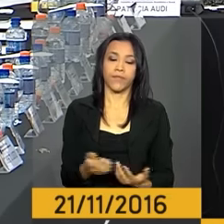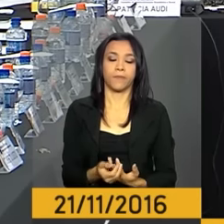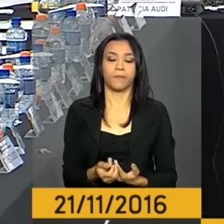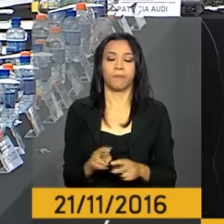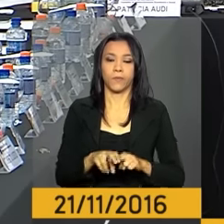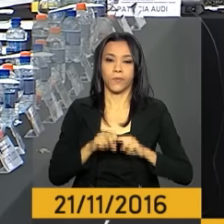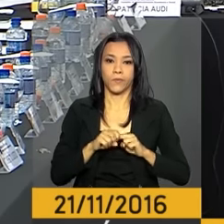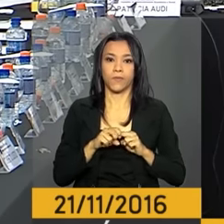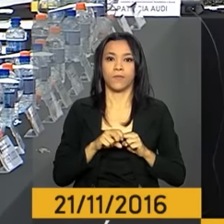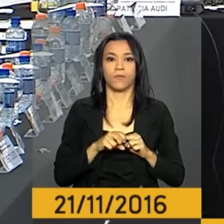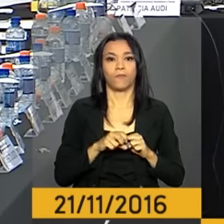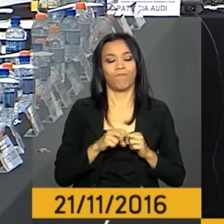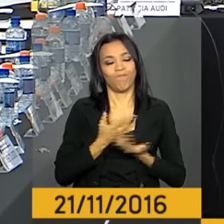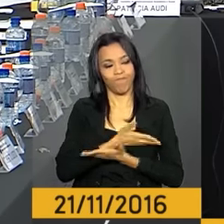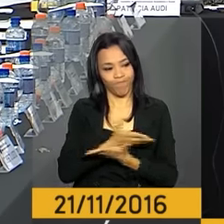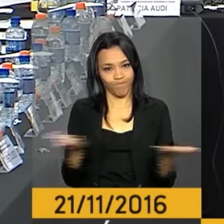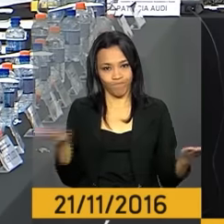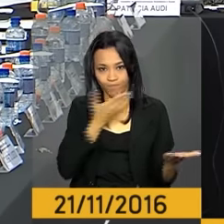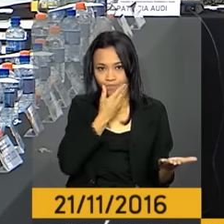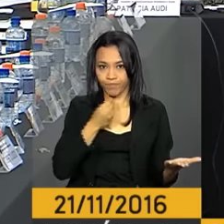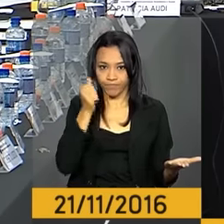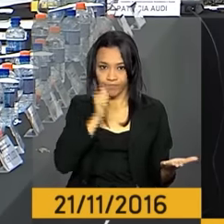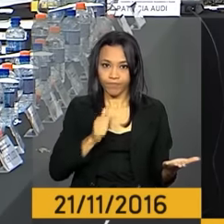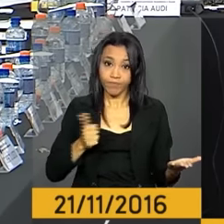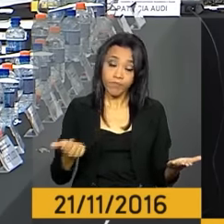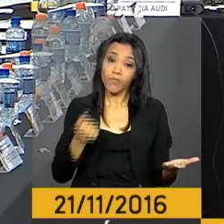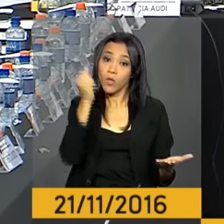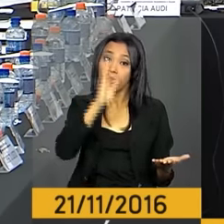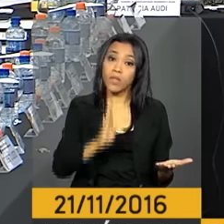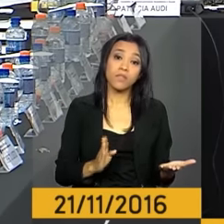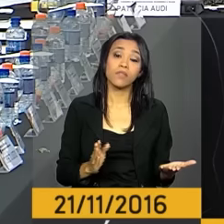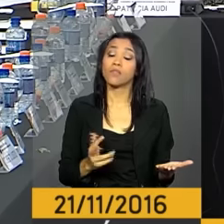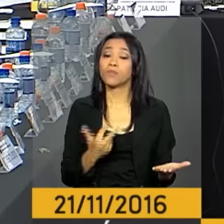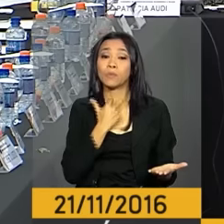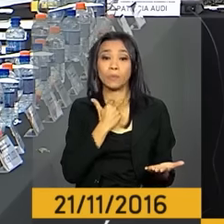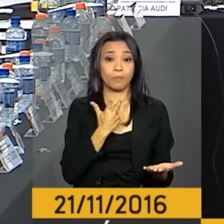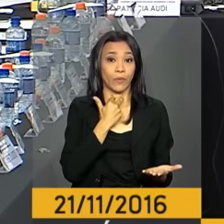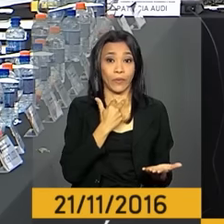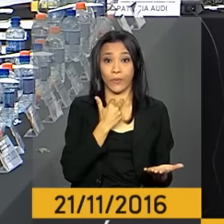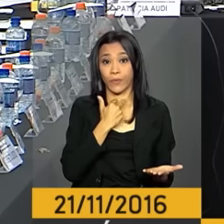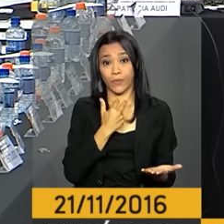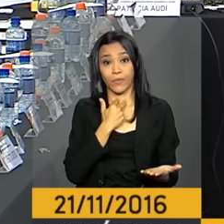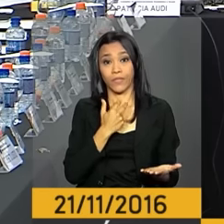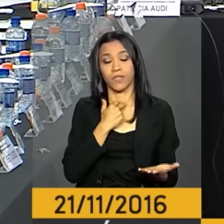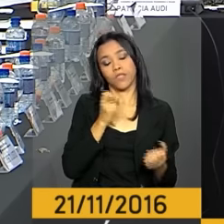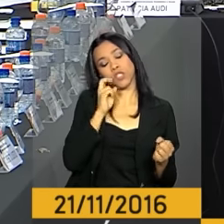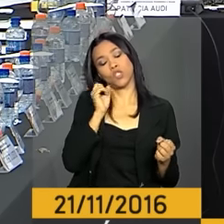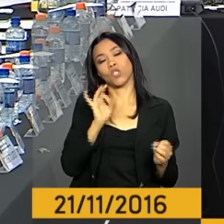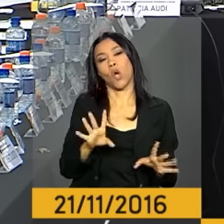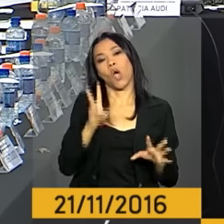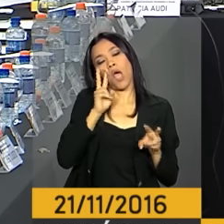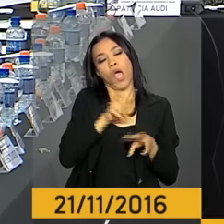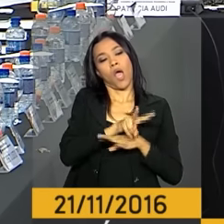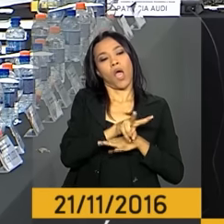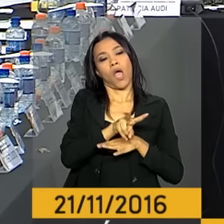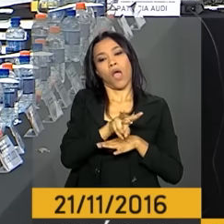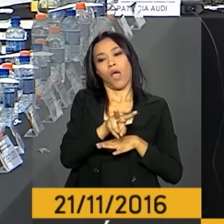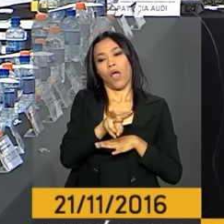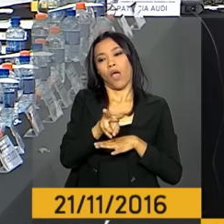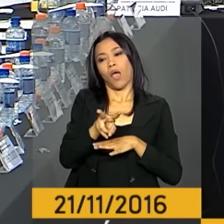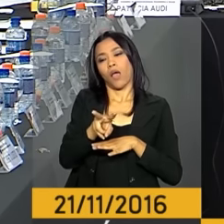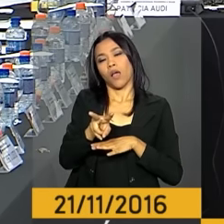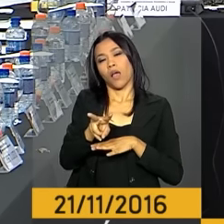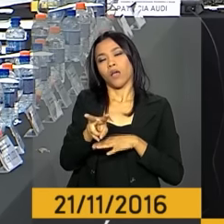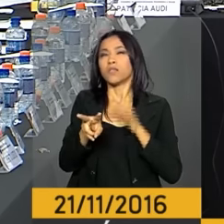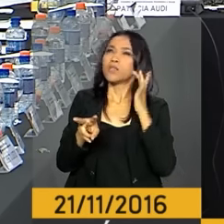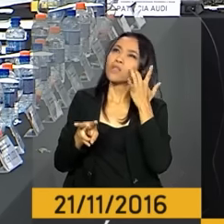Portanto, senhoras e senhores, o Brasil não pode conviver com a autocomplacência, como se nós, a todo momento, dissemos,